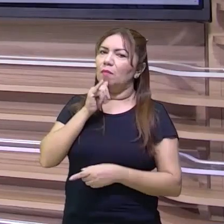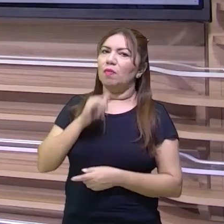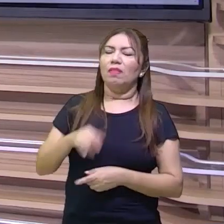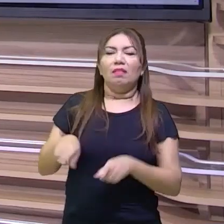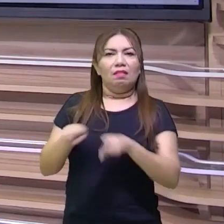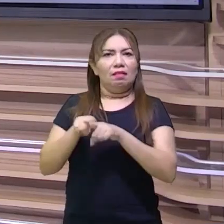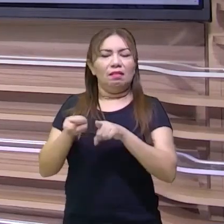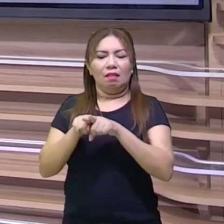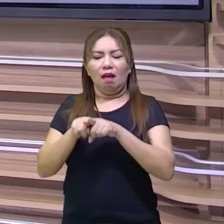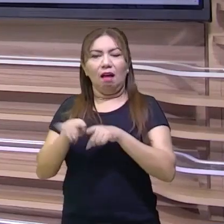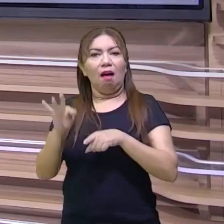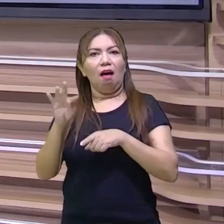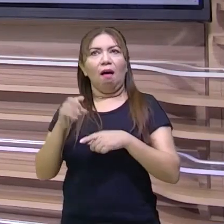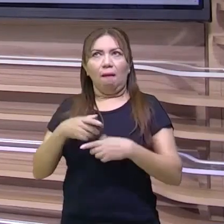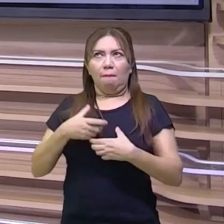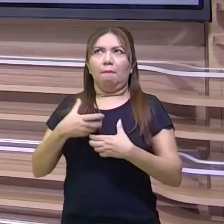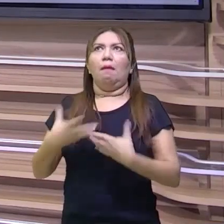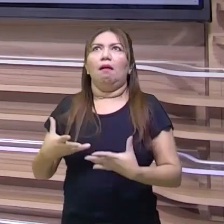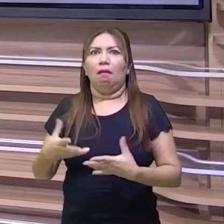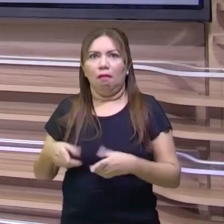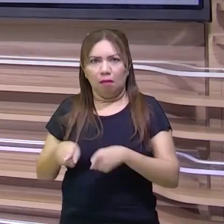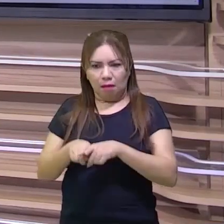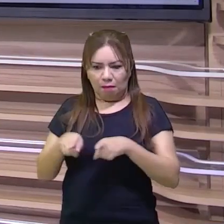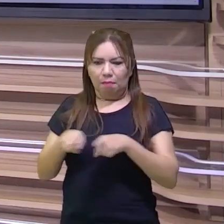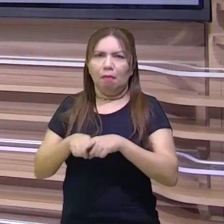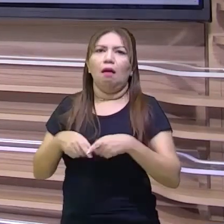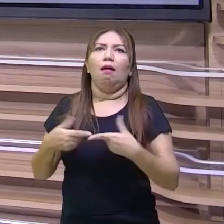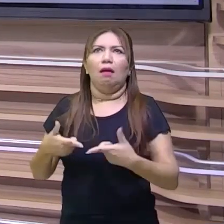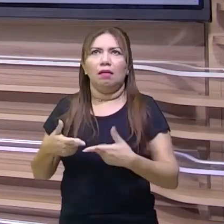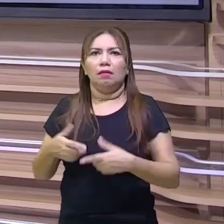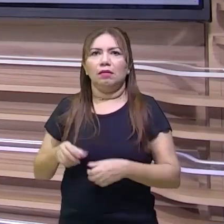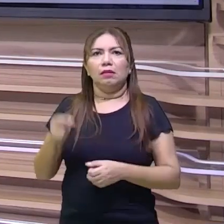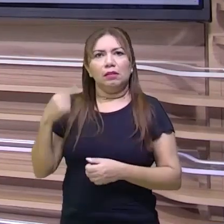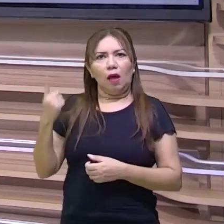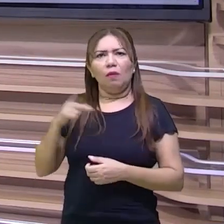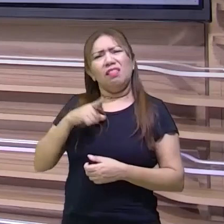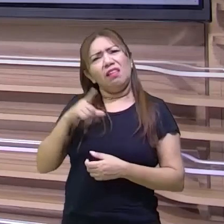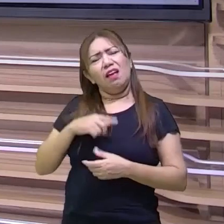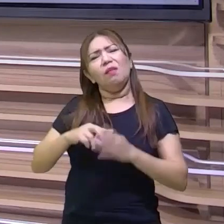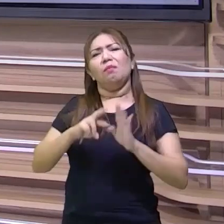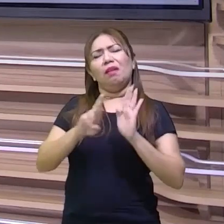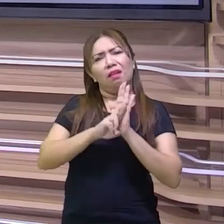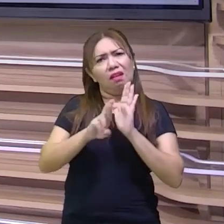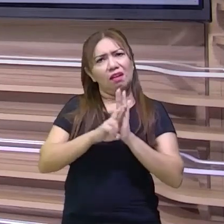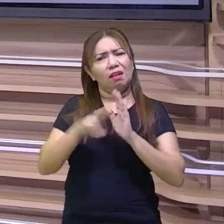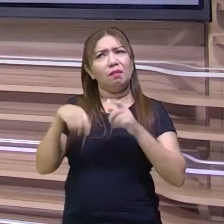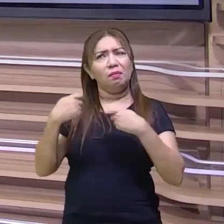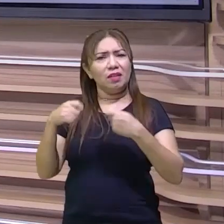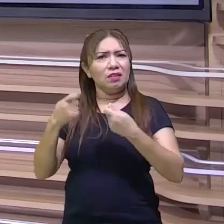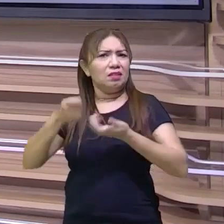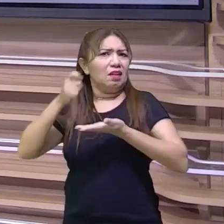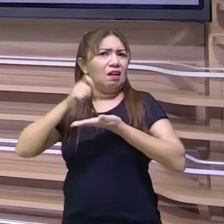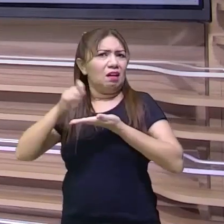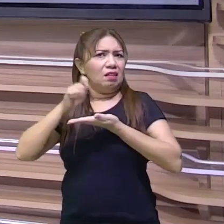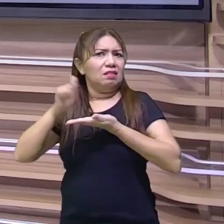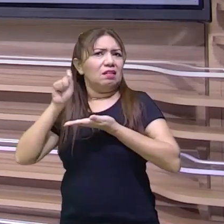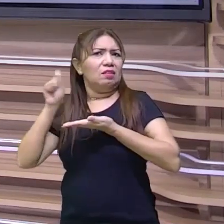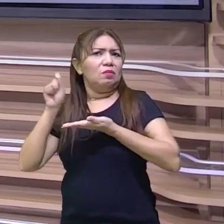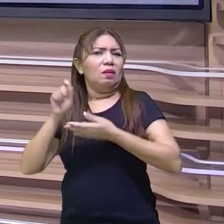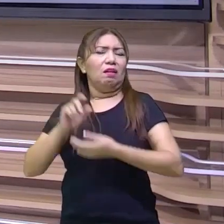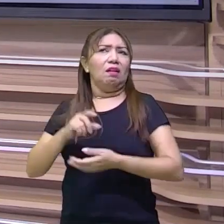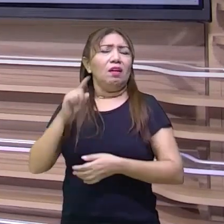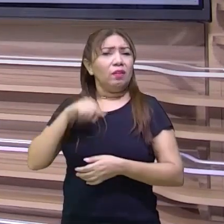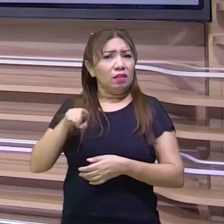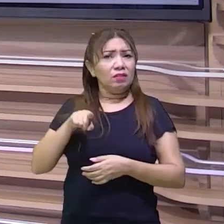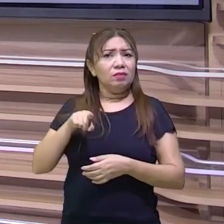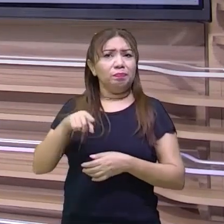me faz demorar um pouquinho no em, que também está lá uma regra que me diz que tem que acentuar e tal. Mas o que eu quero que vocês